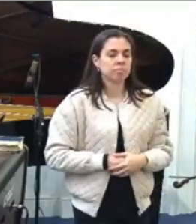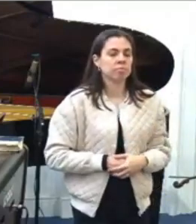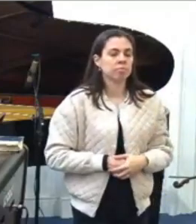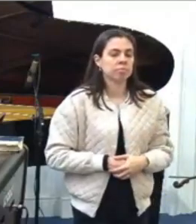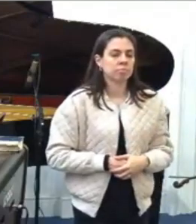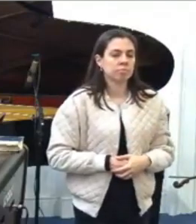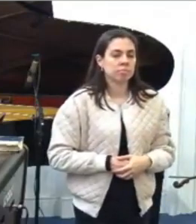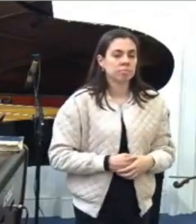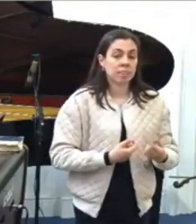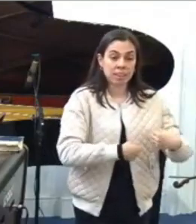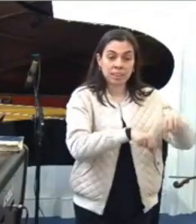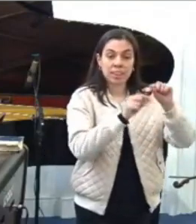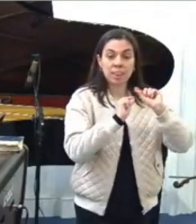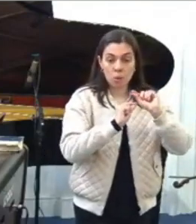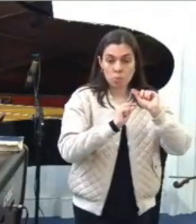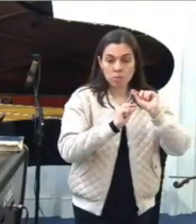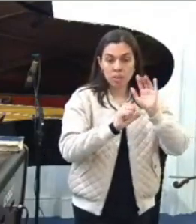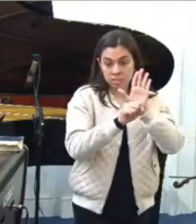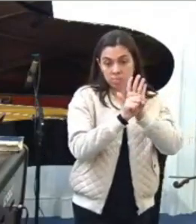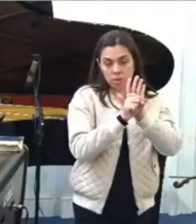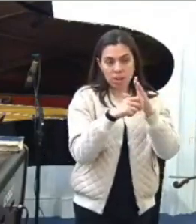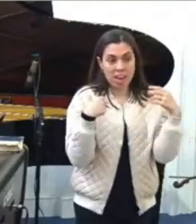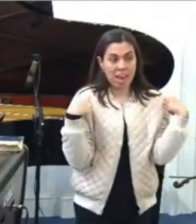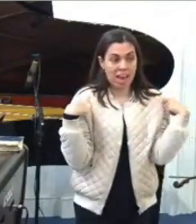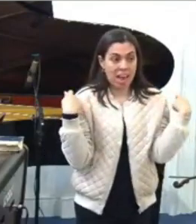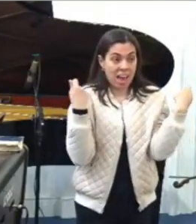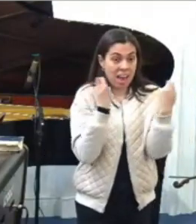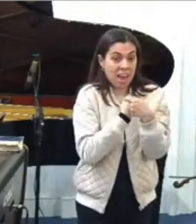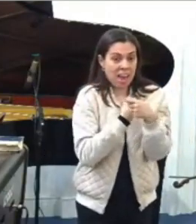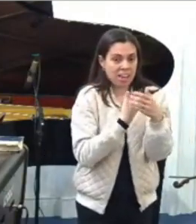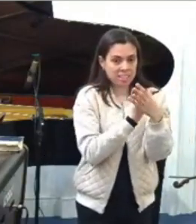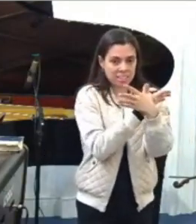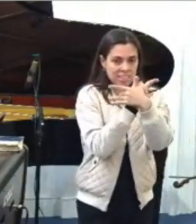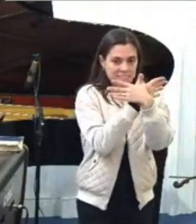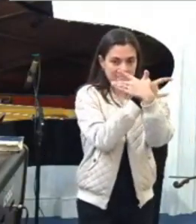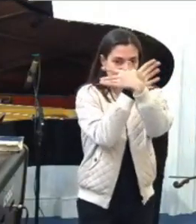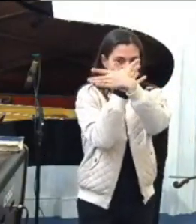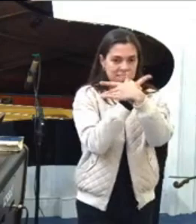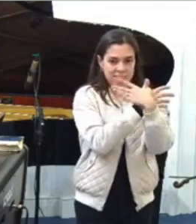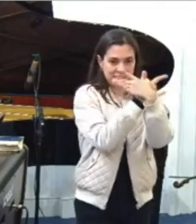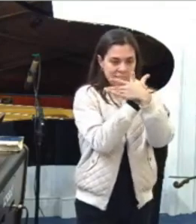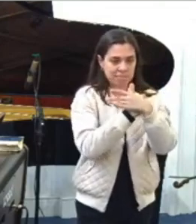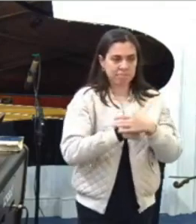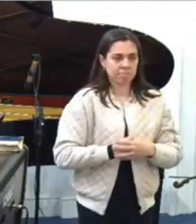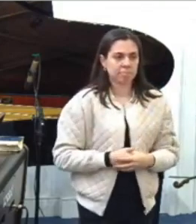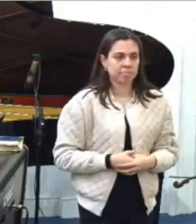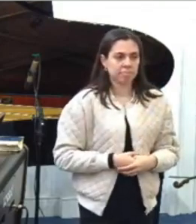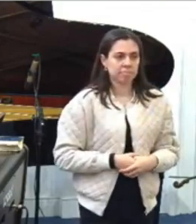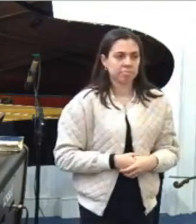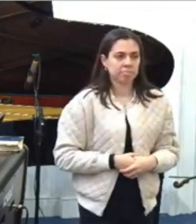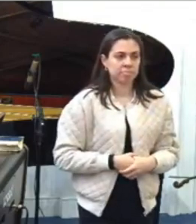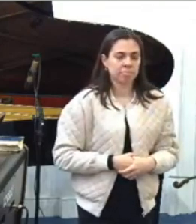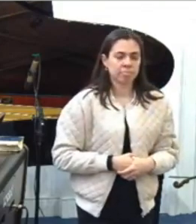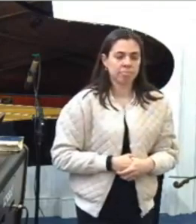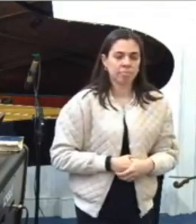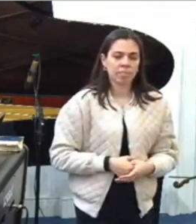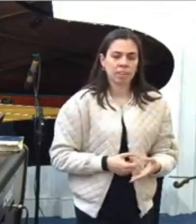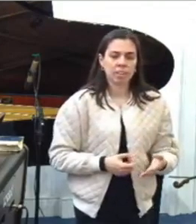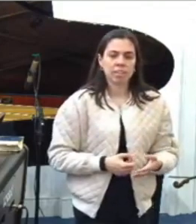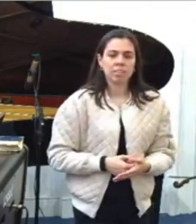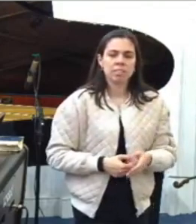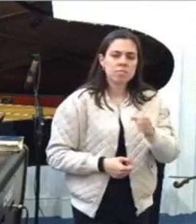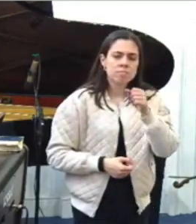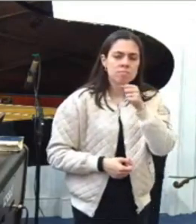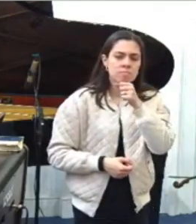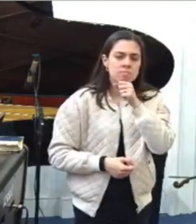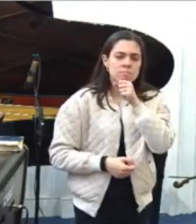momento, dando à mulher as asas da grande águia. Existe um texto dentro das Escrituras que fala que o Senhor levou o seu povo como